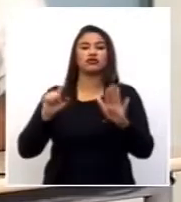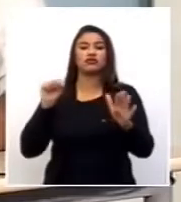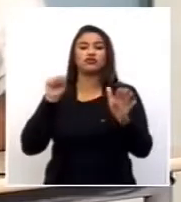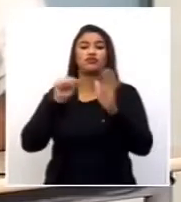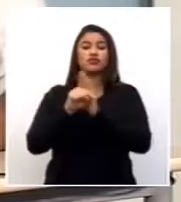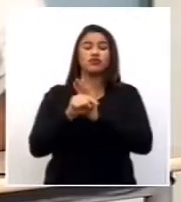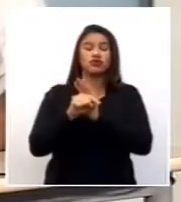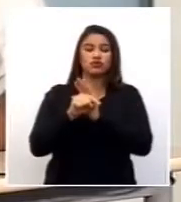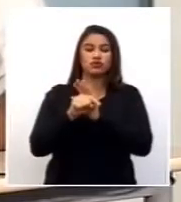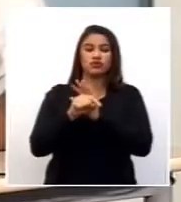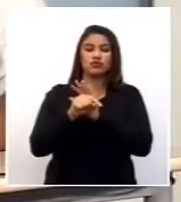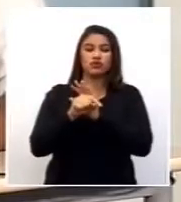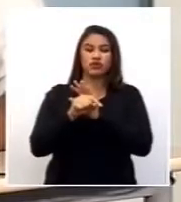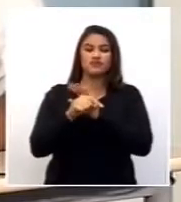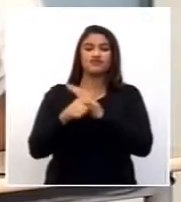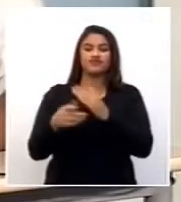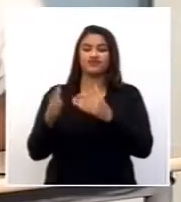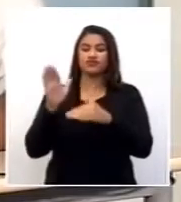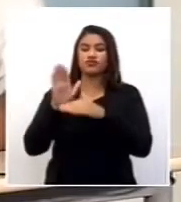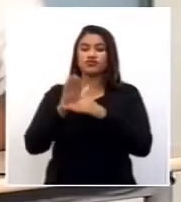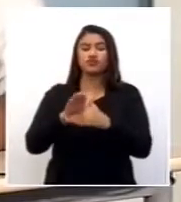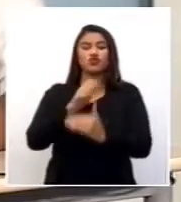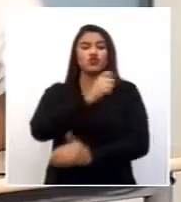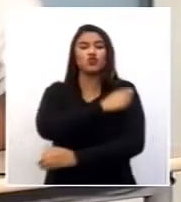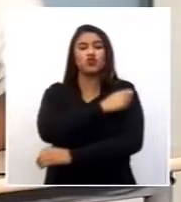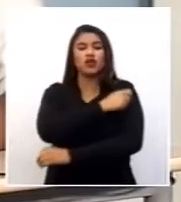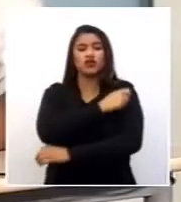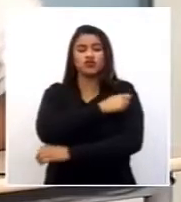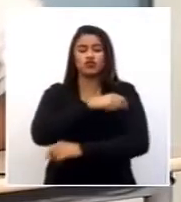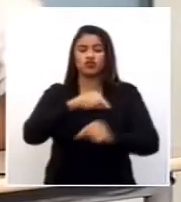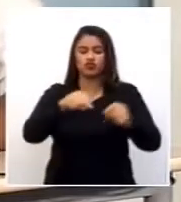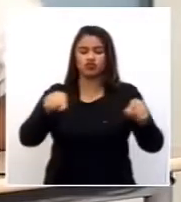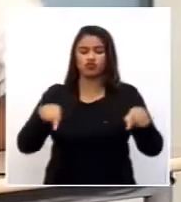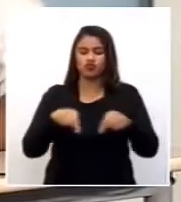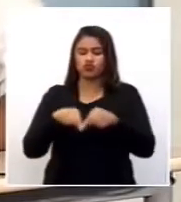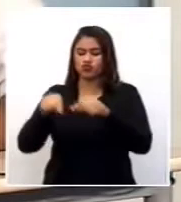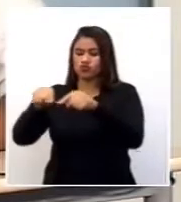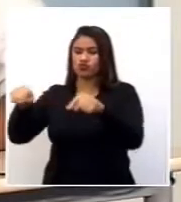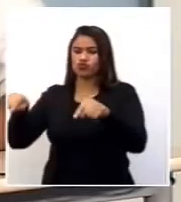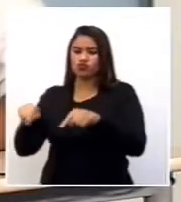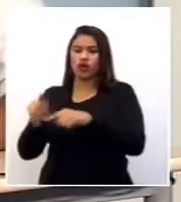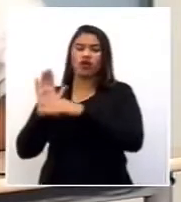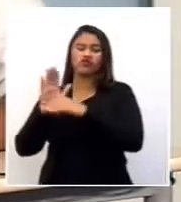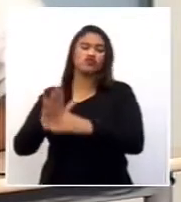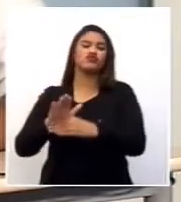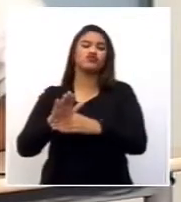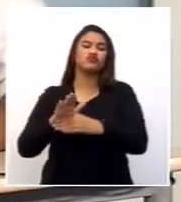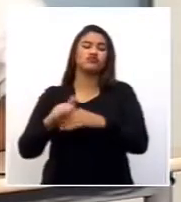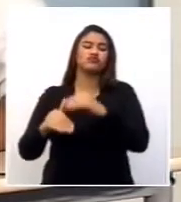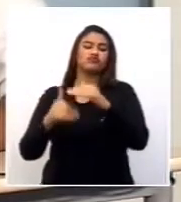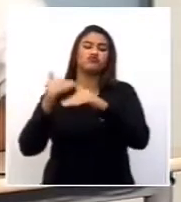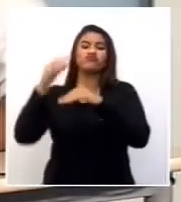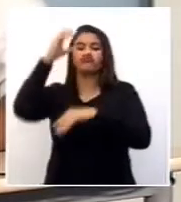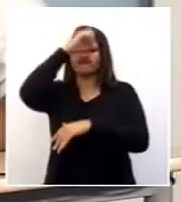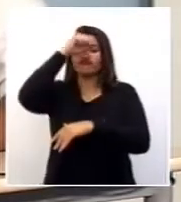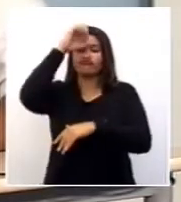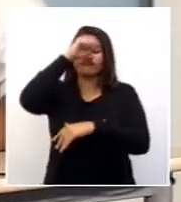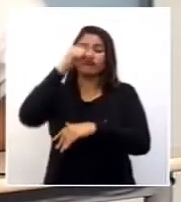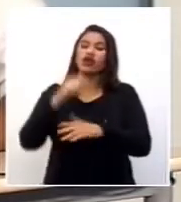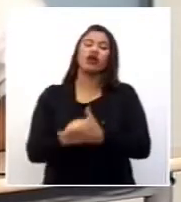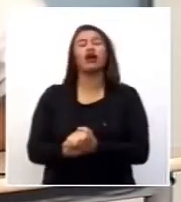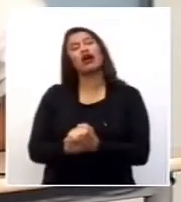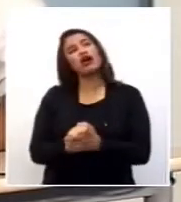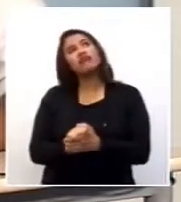como é que isso favorece, né, os espaços, né, favorece a aprendizagem? Depende da ocasião, né? Como é